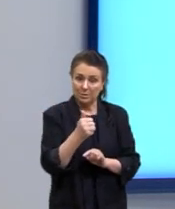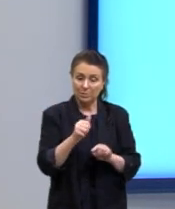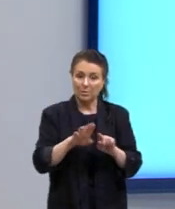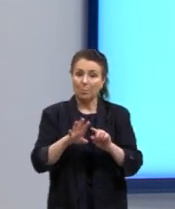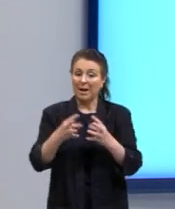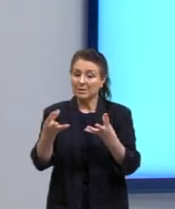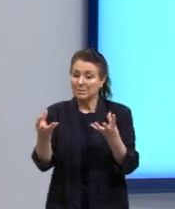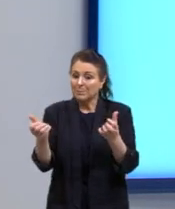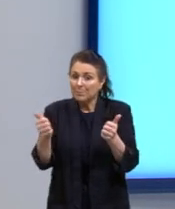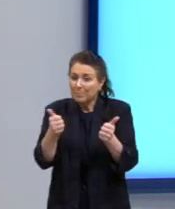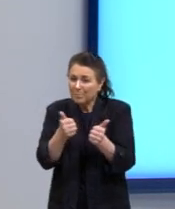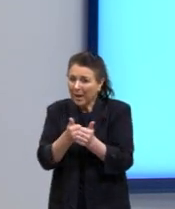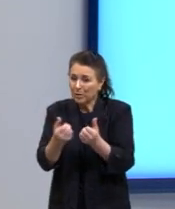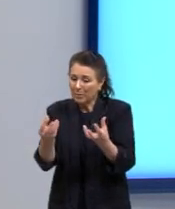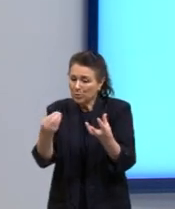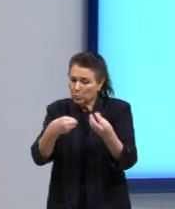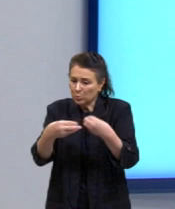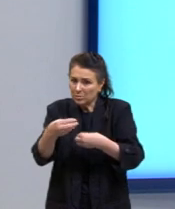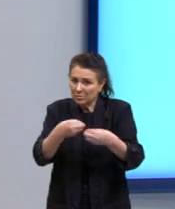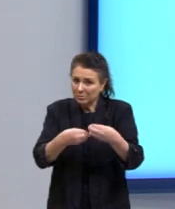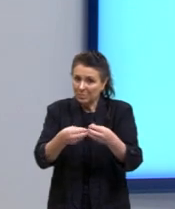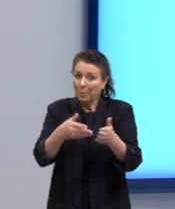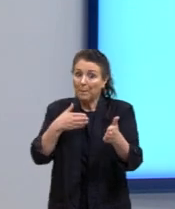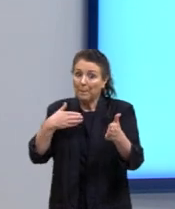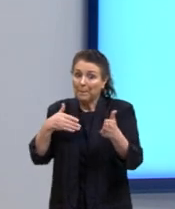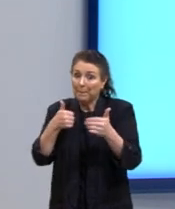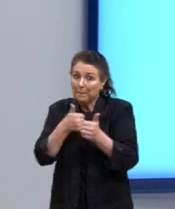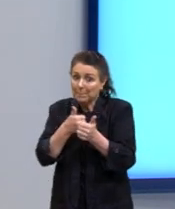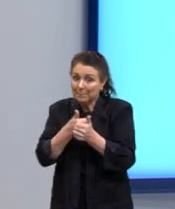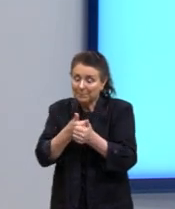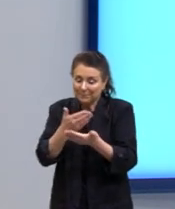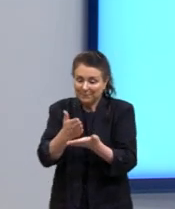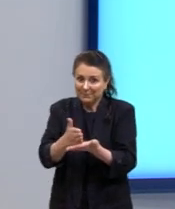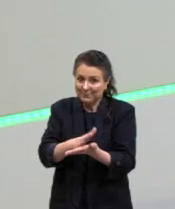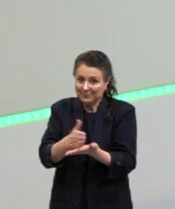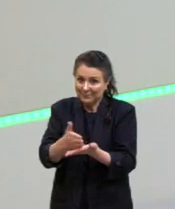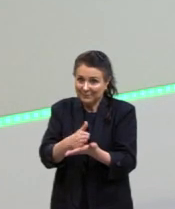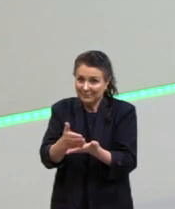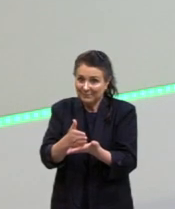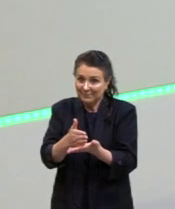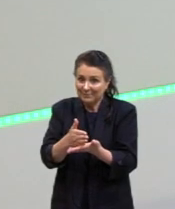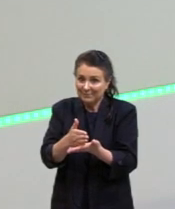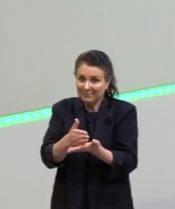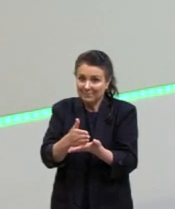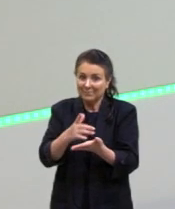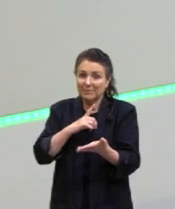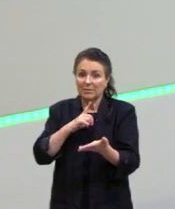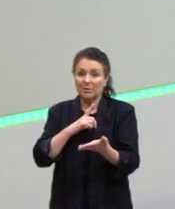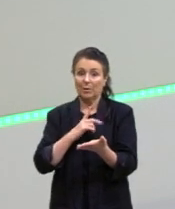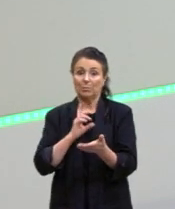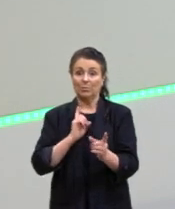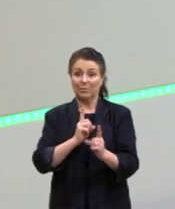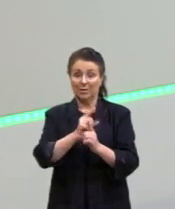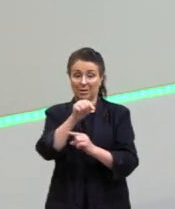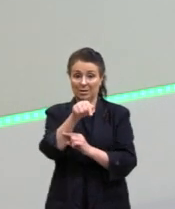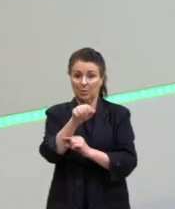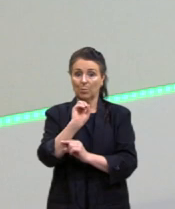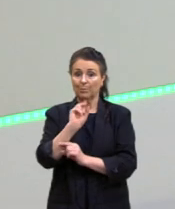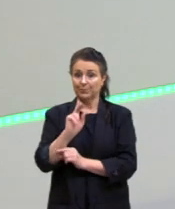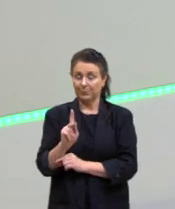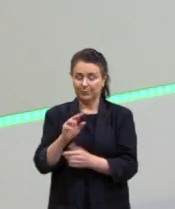concentrados em torno da Média Então nós vamos chegar exatamente nessa parte Ok